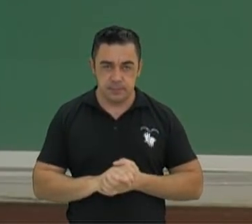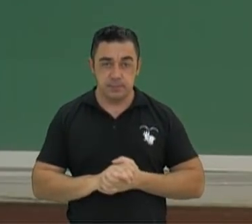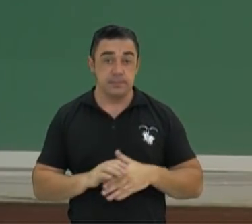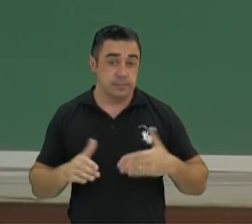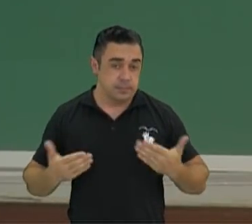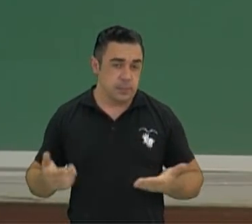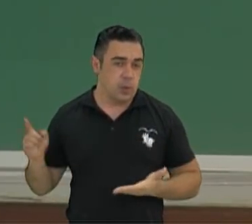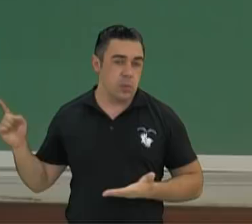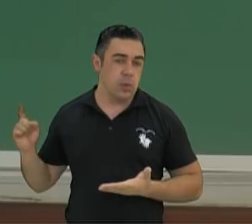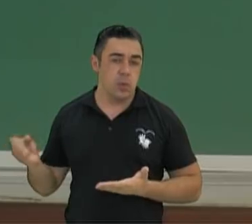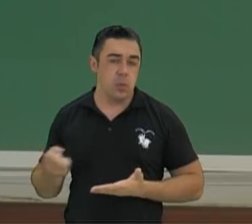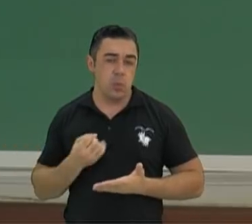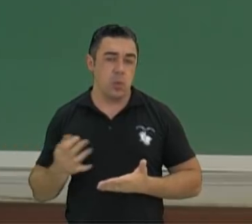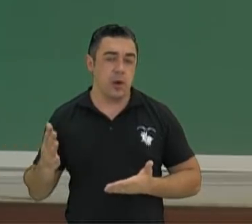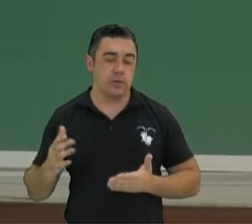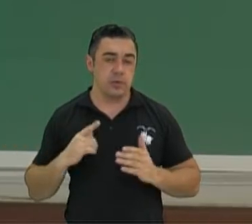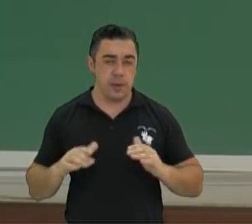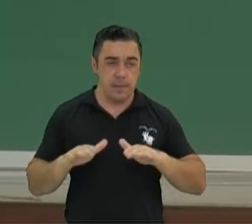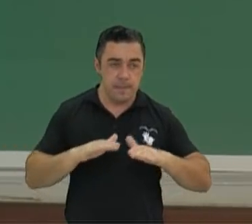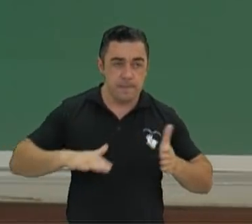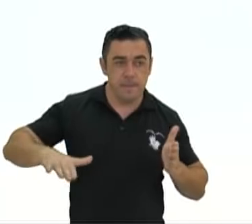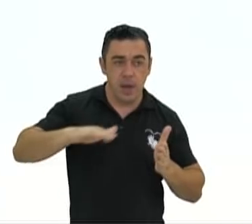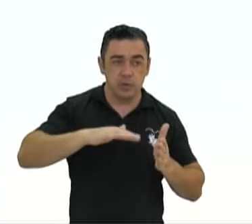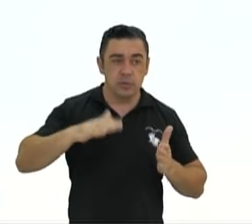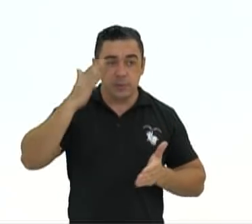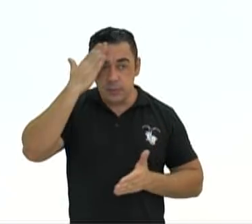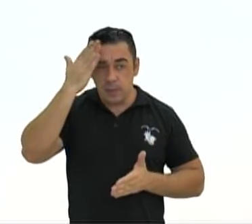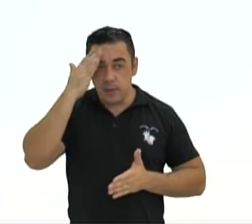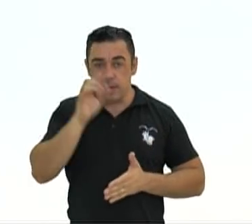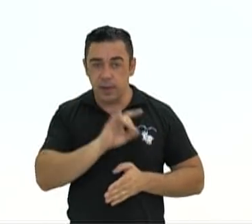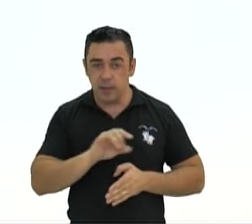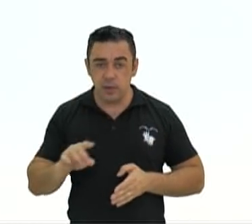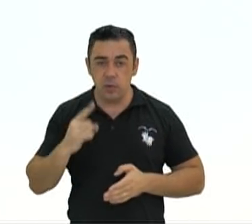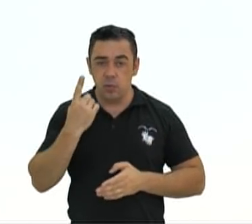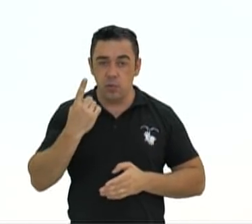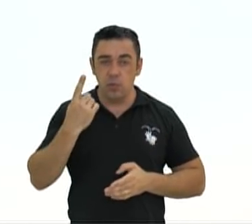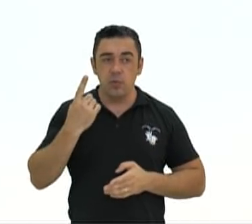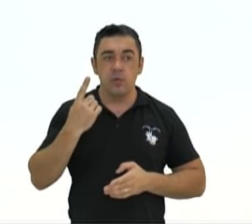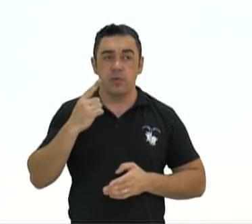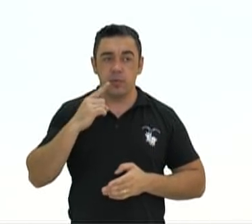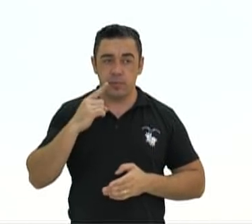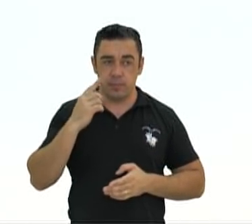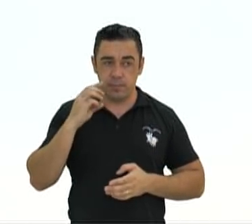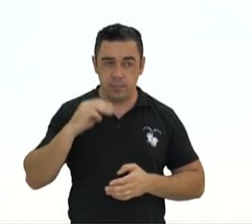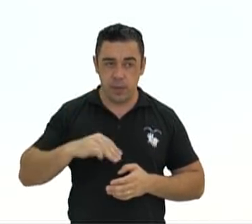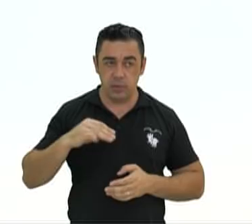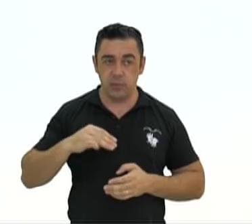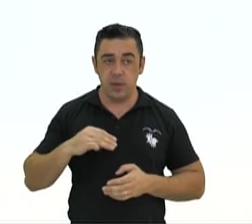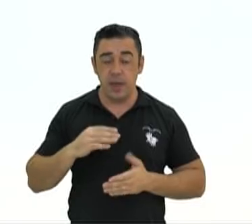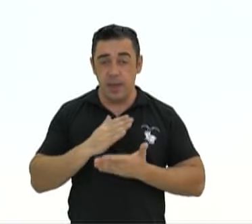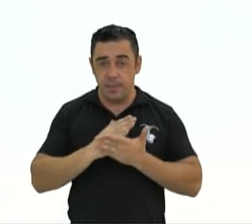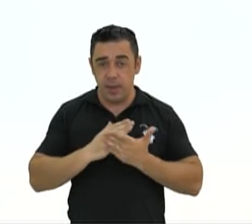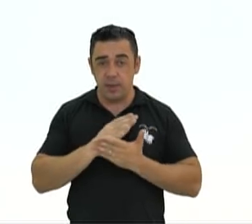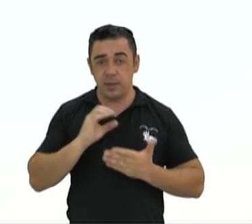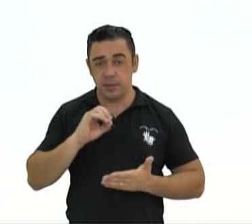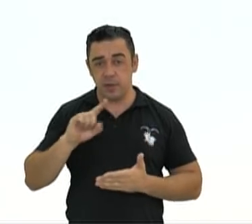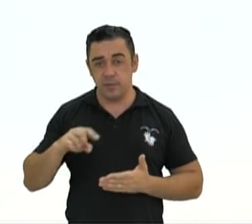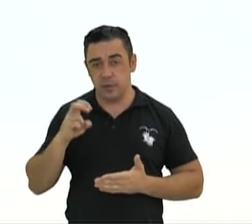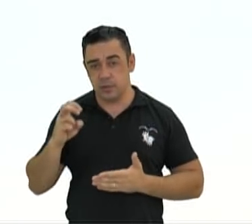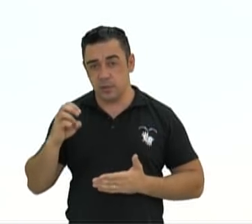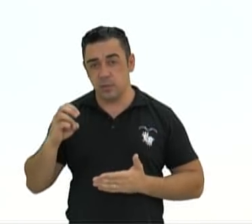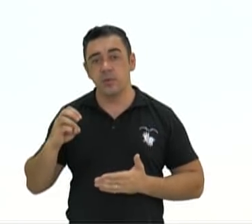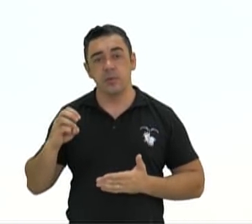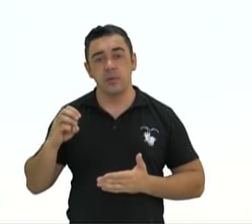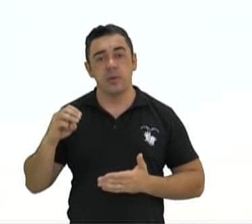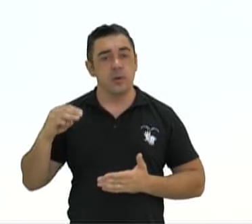Então, qual é o volume da pilha abaixo, sabendo que cada cubinho vale 1 metro cúbico e meio cubinho é 0,5